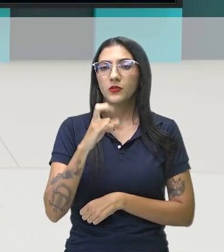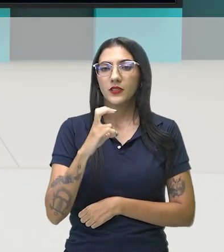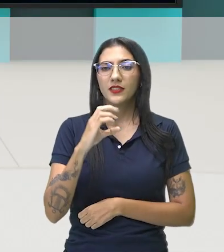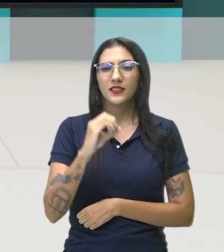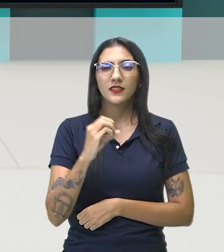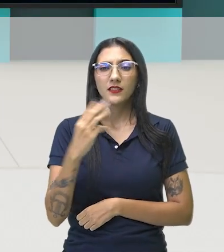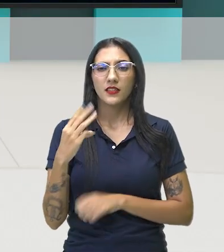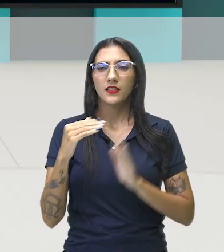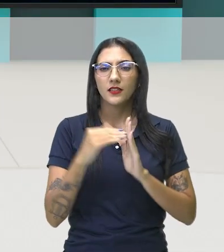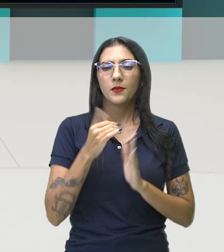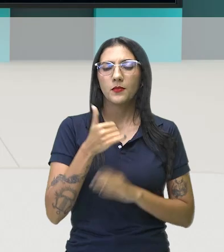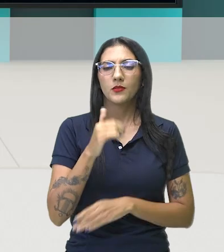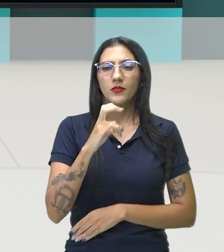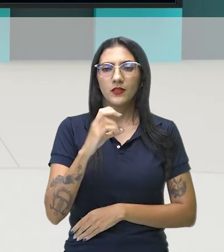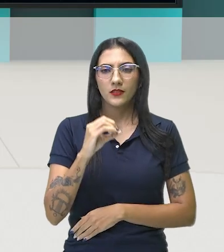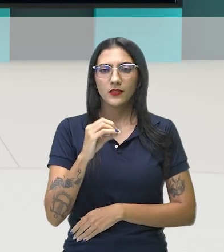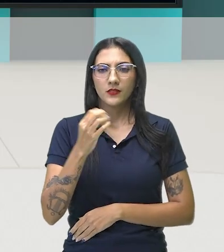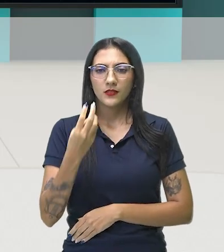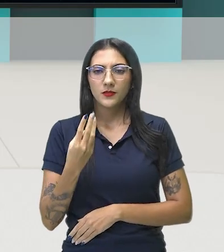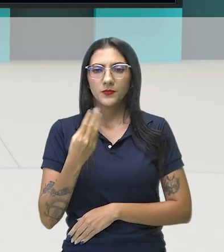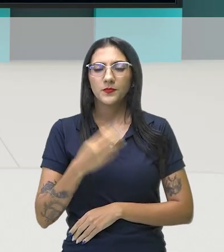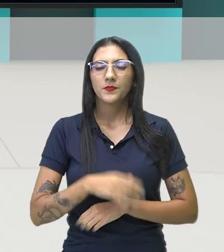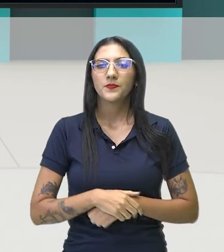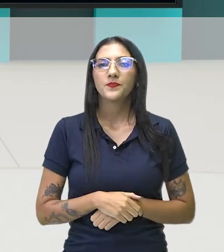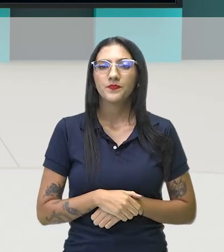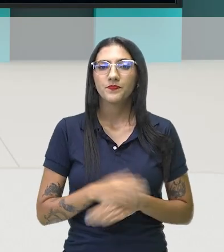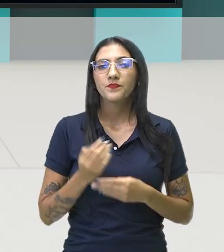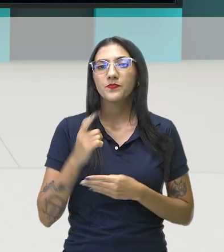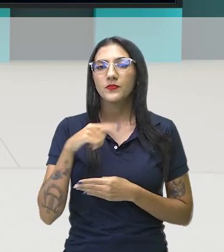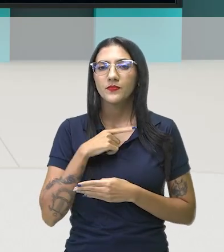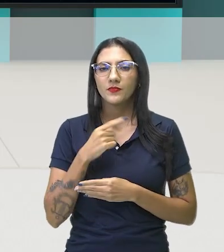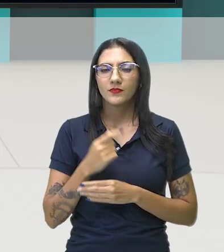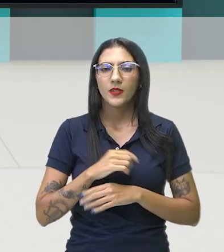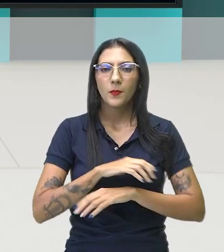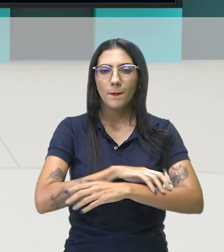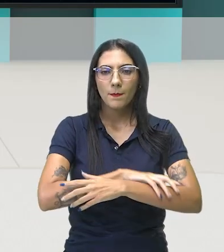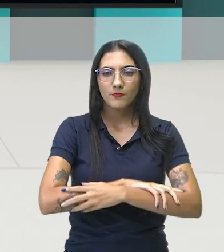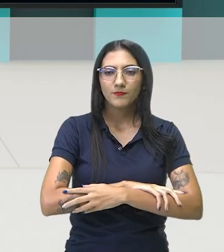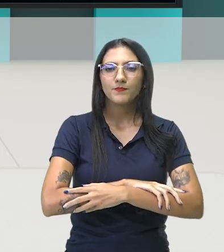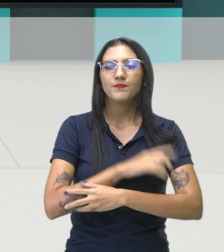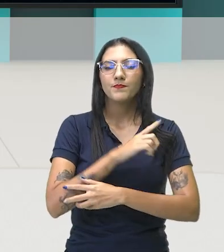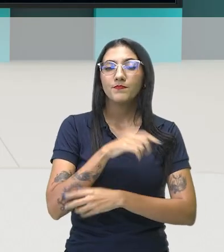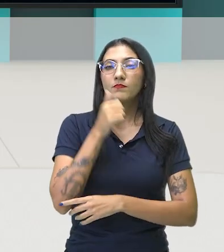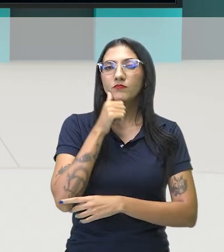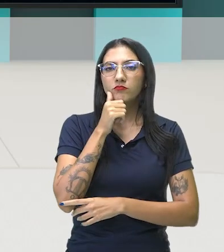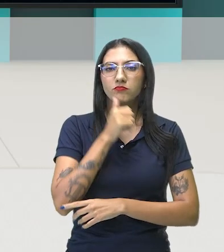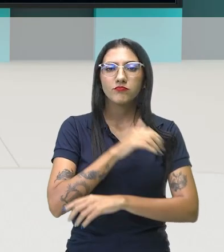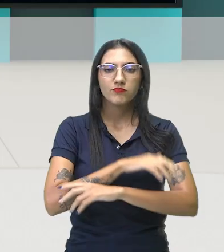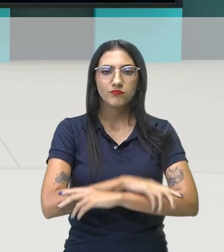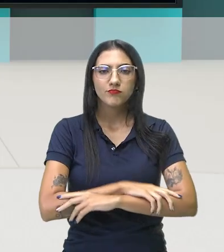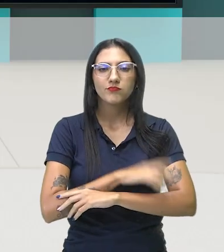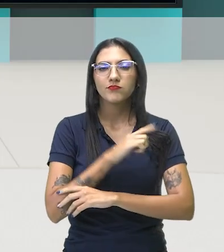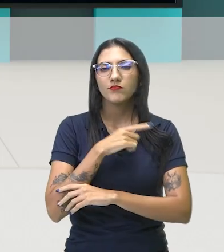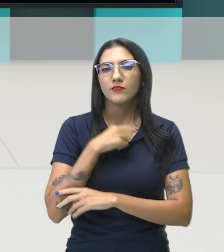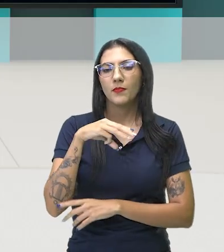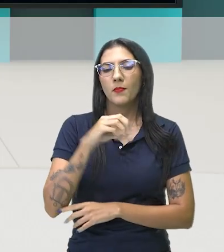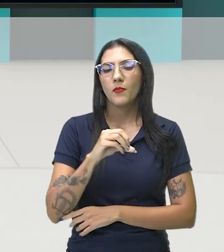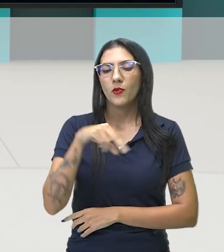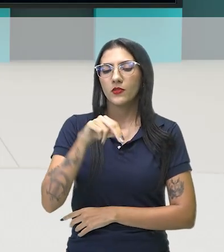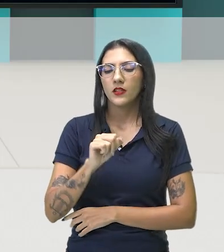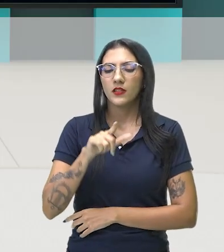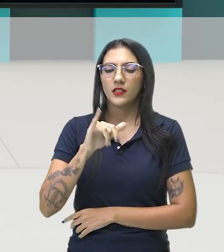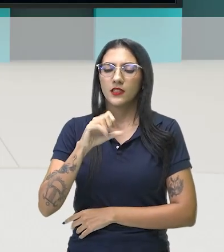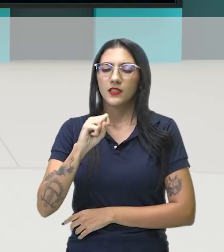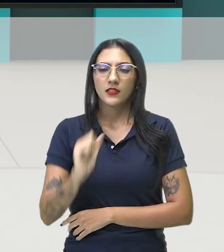1503, 1506. Aqui nós temos a Mona Lisa, eu acho que todos vocês conhecem essa obra de arte muito